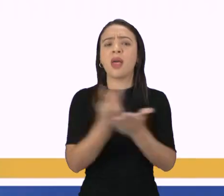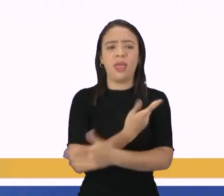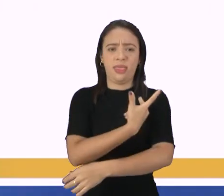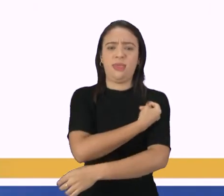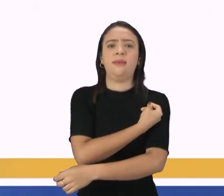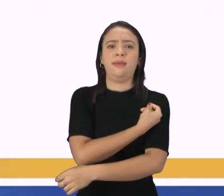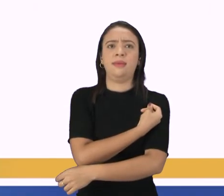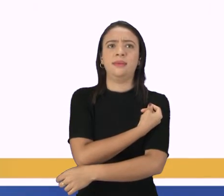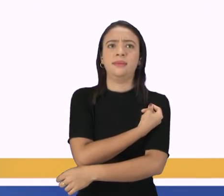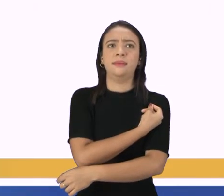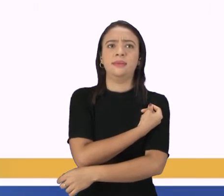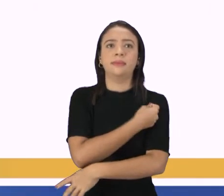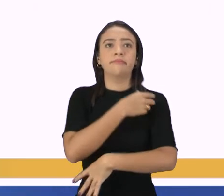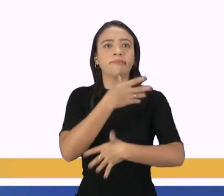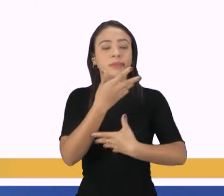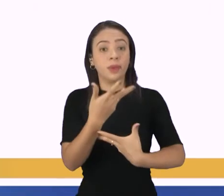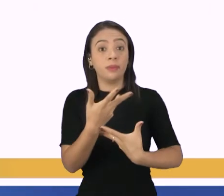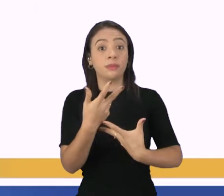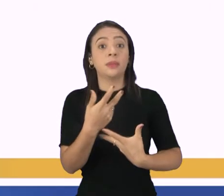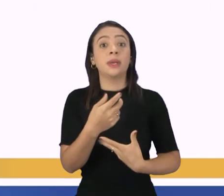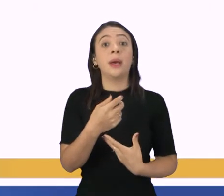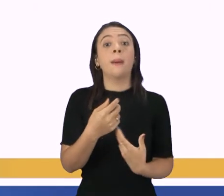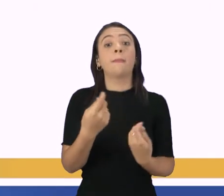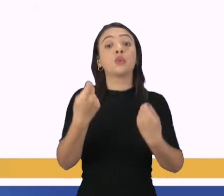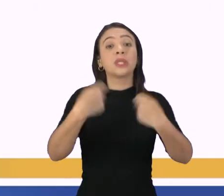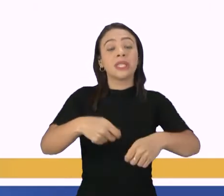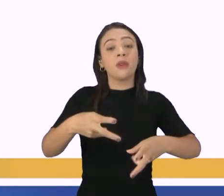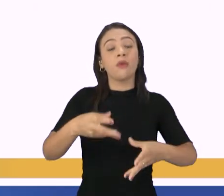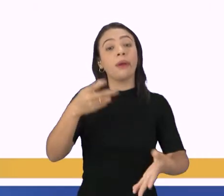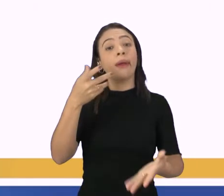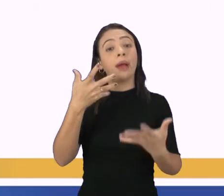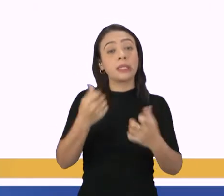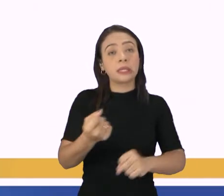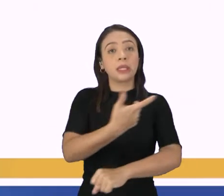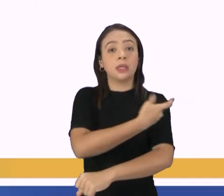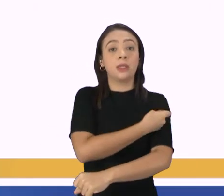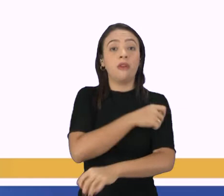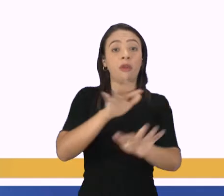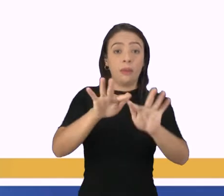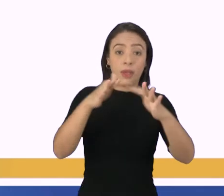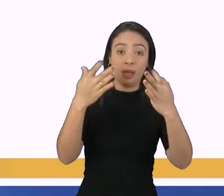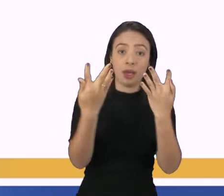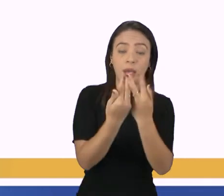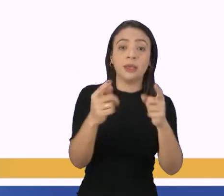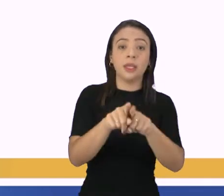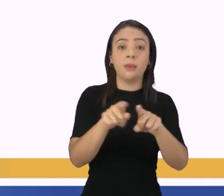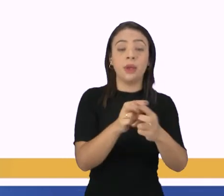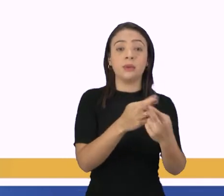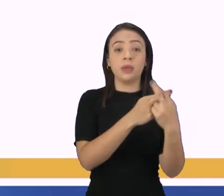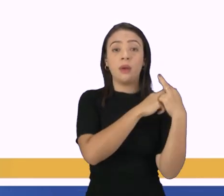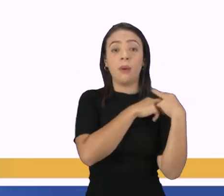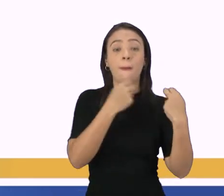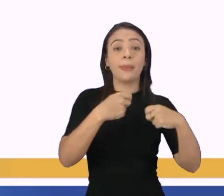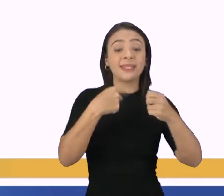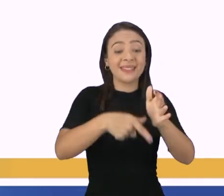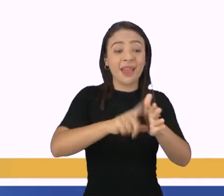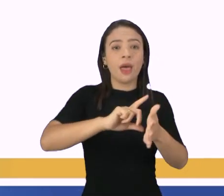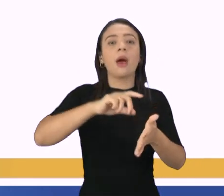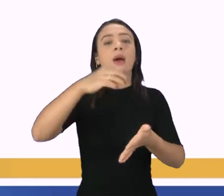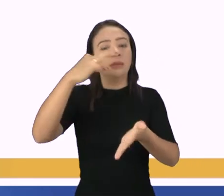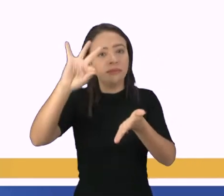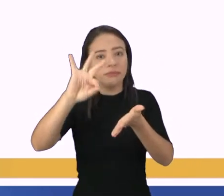vacinação? Para receber as doses, os familiares ou responsáveis devem fazer um pré-cadastro, ligando